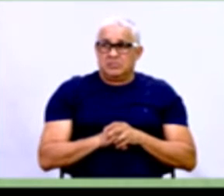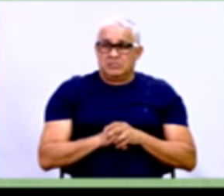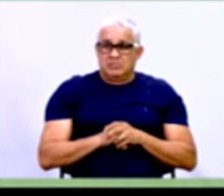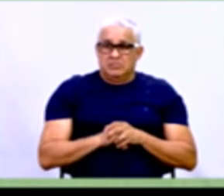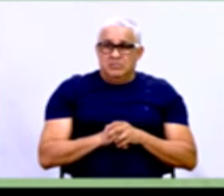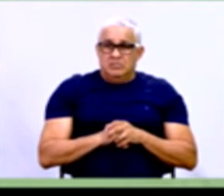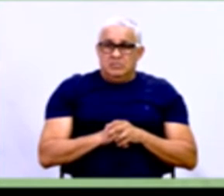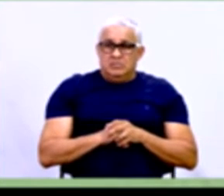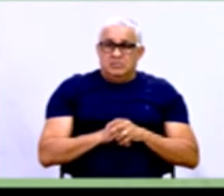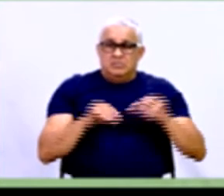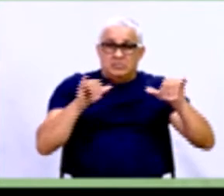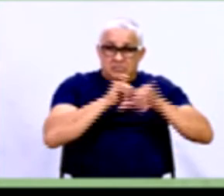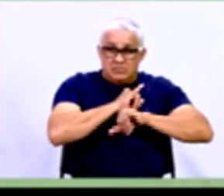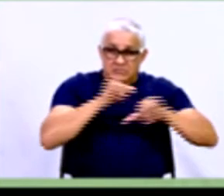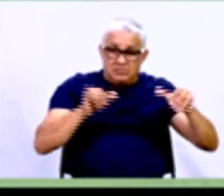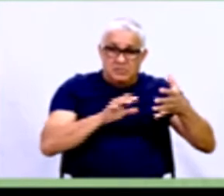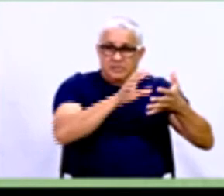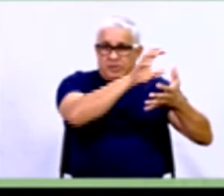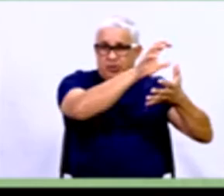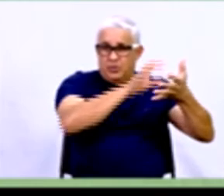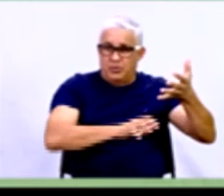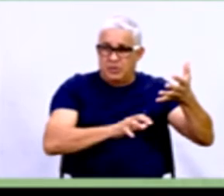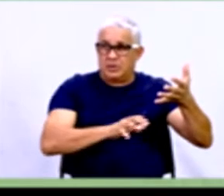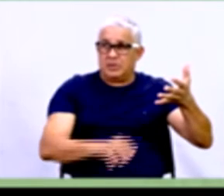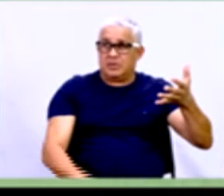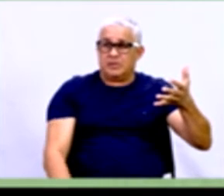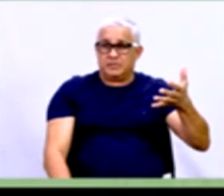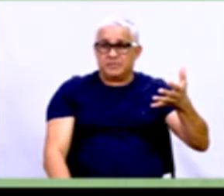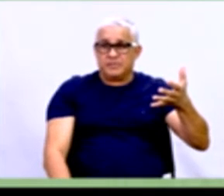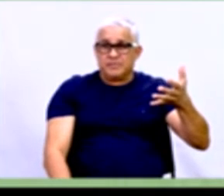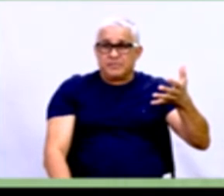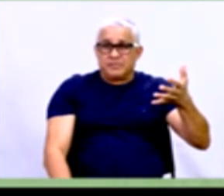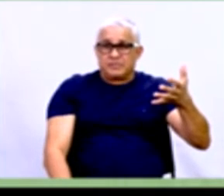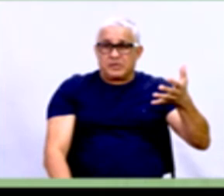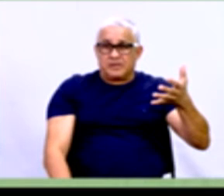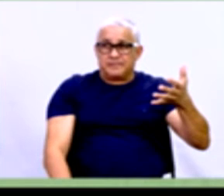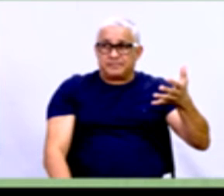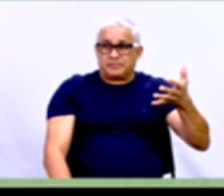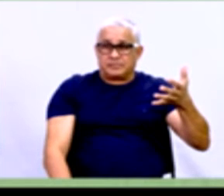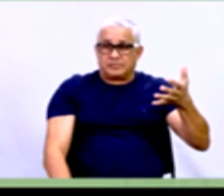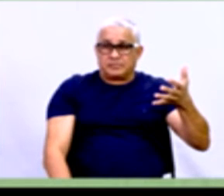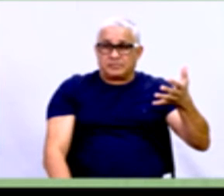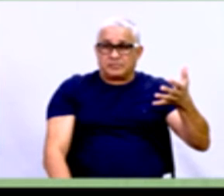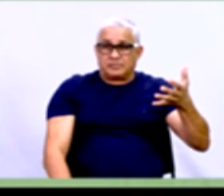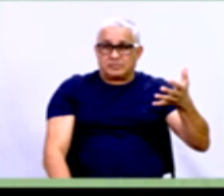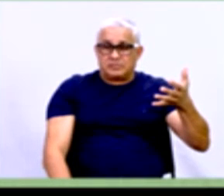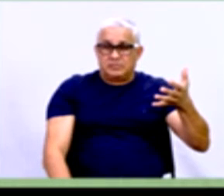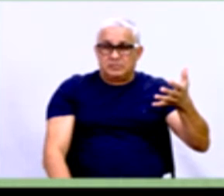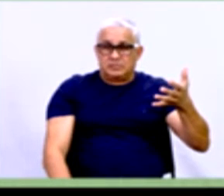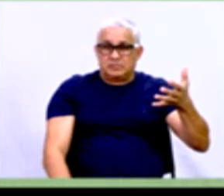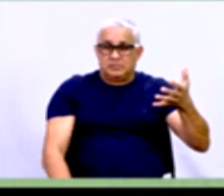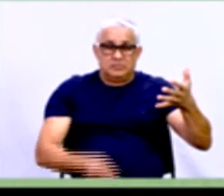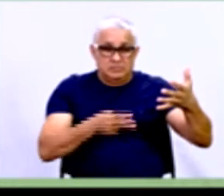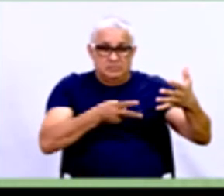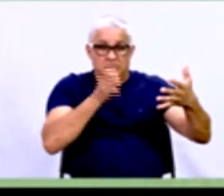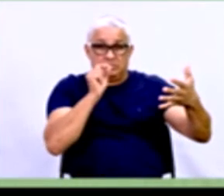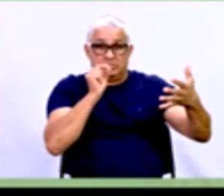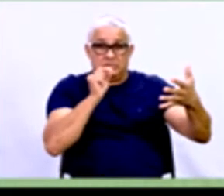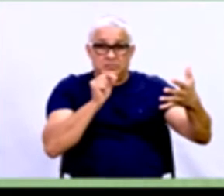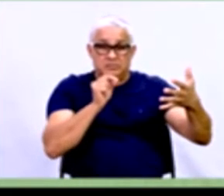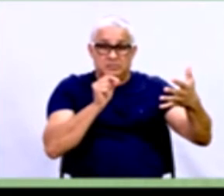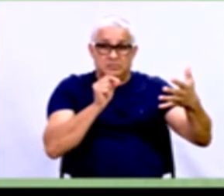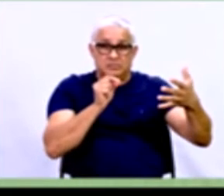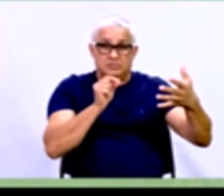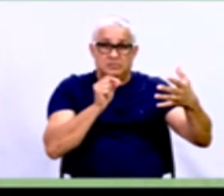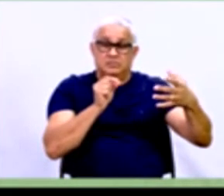as informações. Aqui nesse segundo momento, aqui nesse terceiro momento, nós observamos aqui um atestado